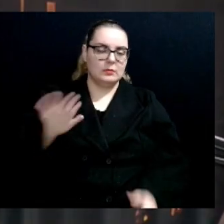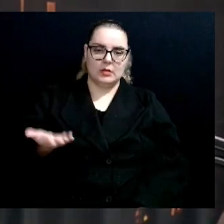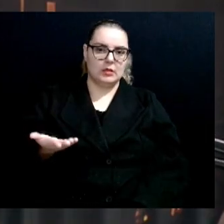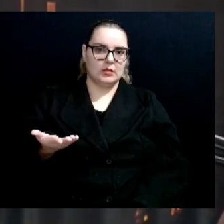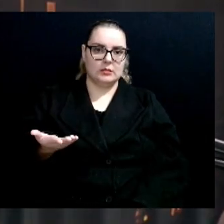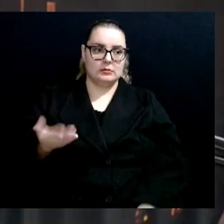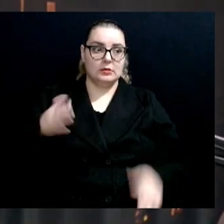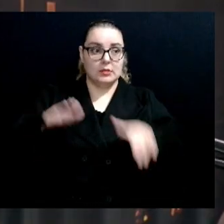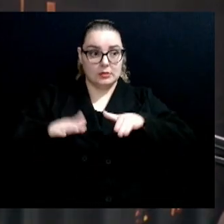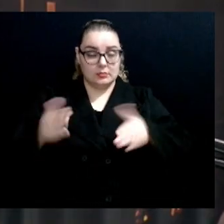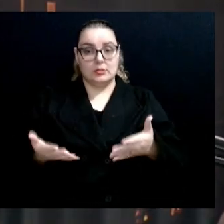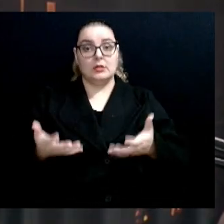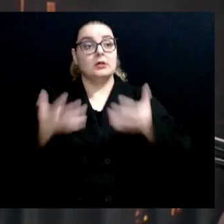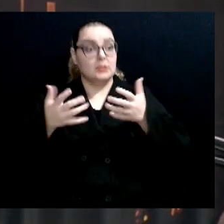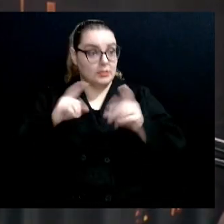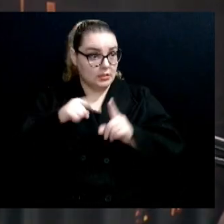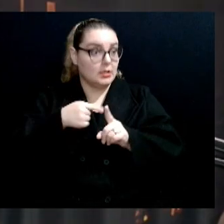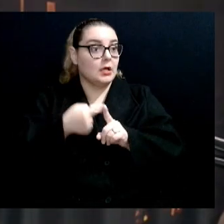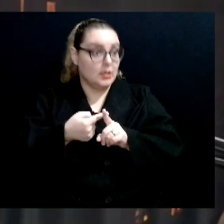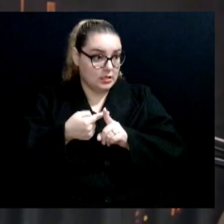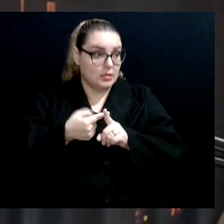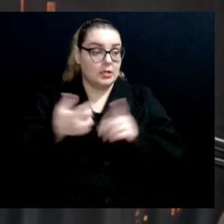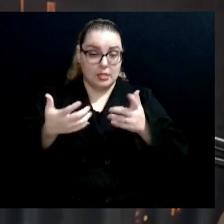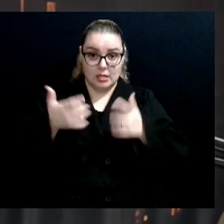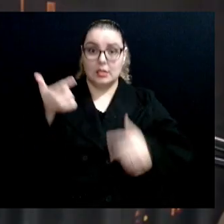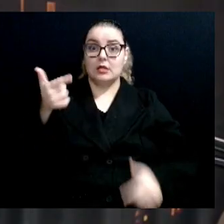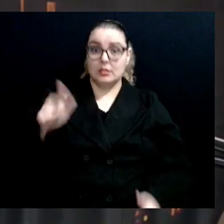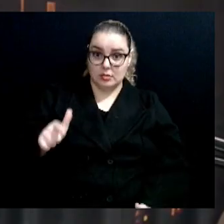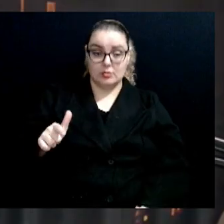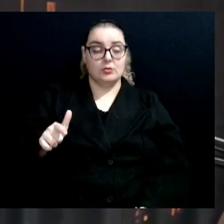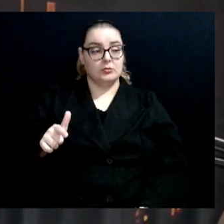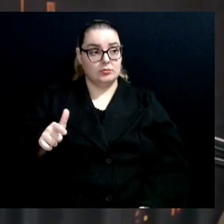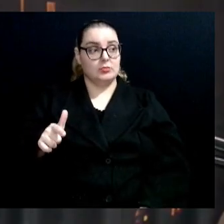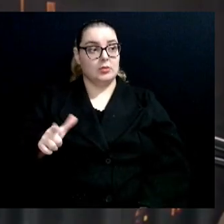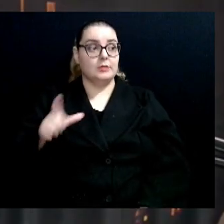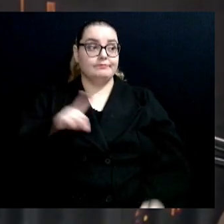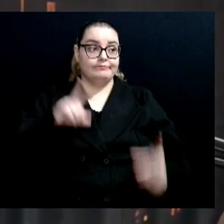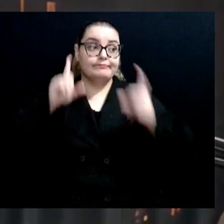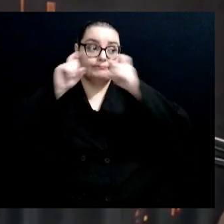ser ativa, né? Ela quer continuar e tem uma dificuldade em aceitar